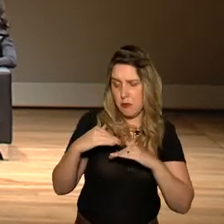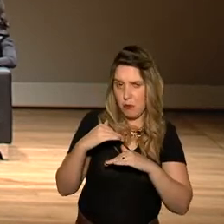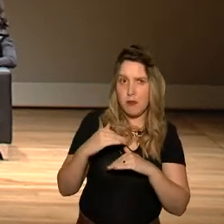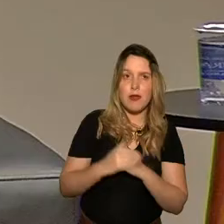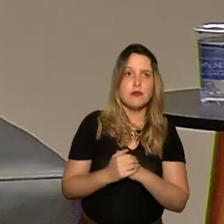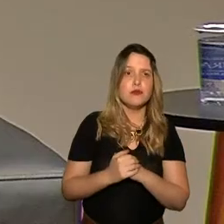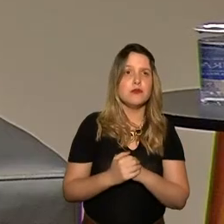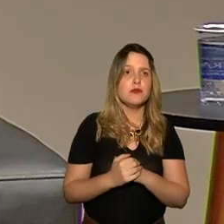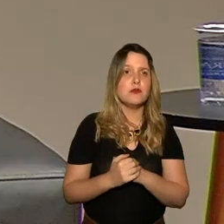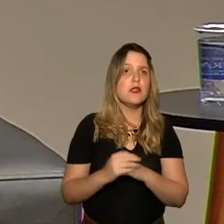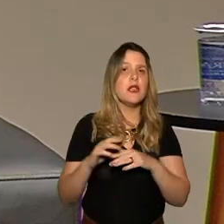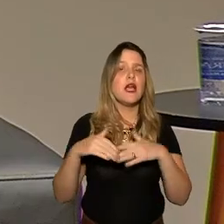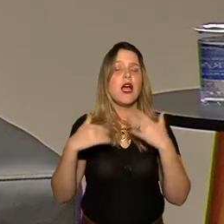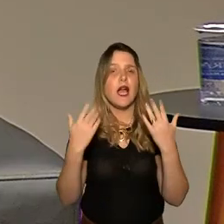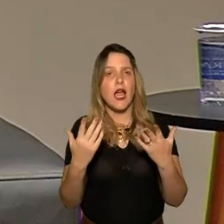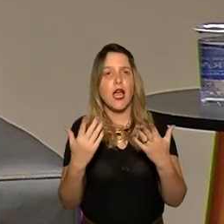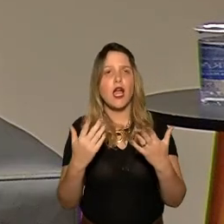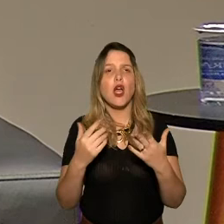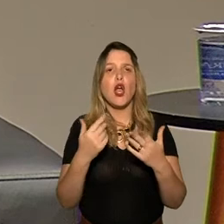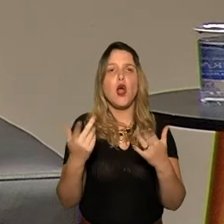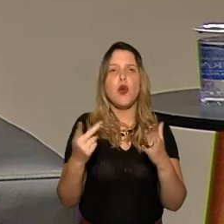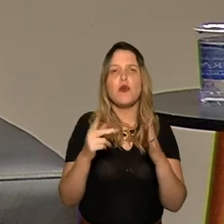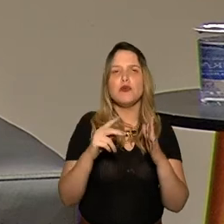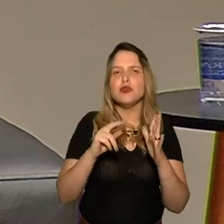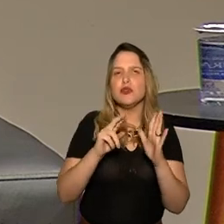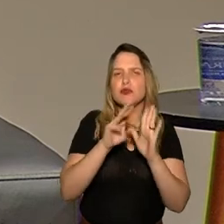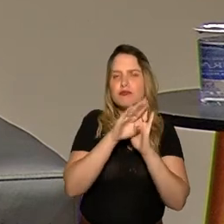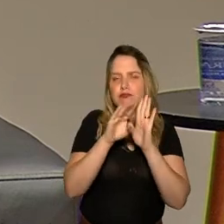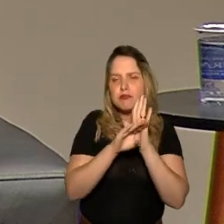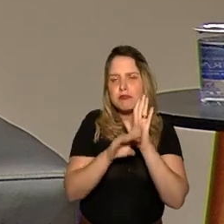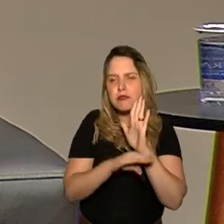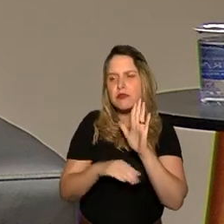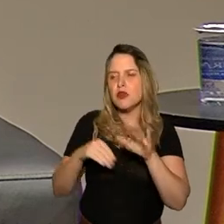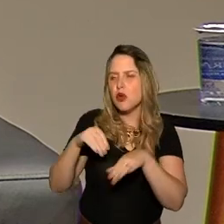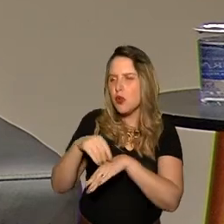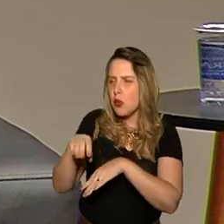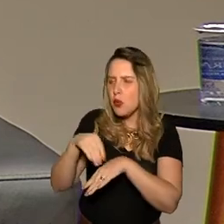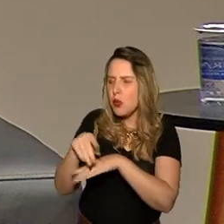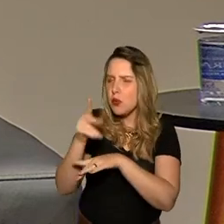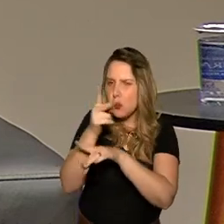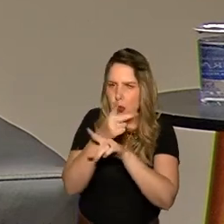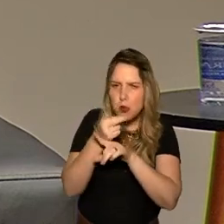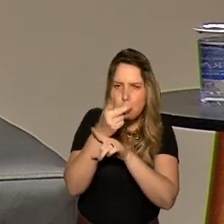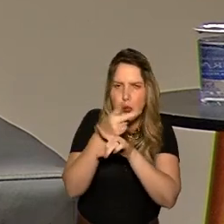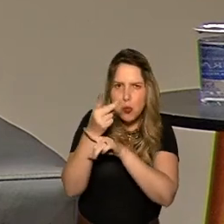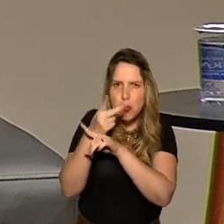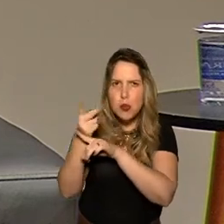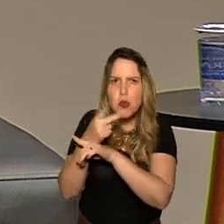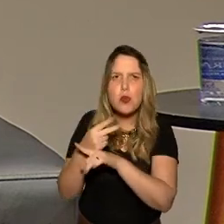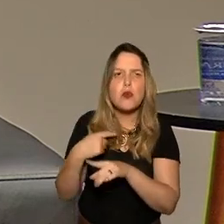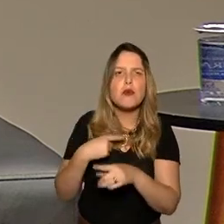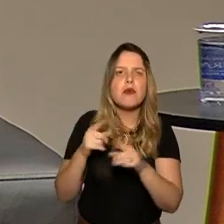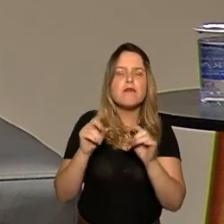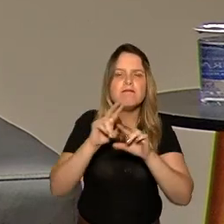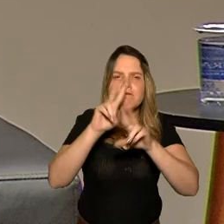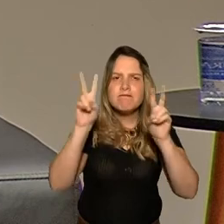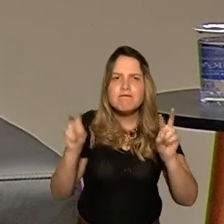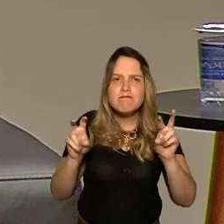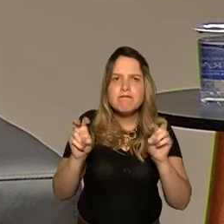nesse momento e ao fazer esse diagnóstico passar então a incorporar de maneira afirmativa